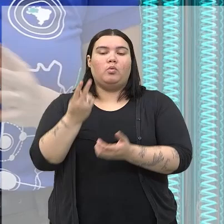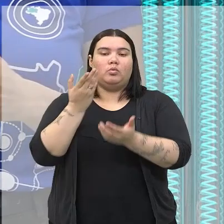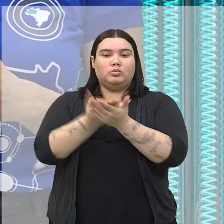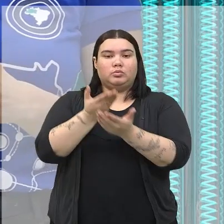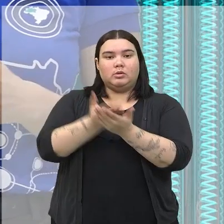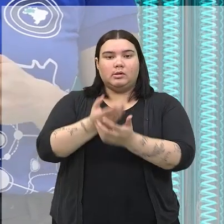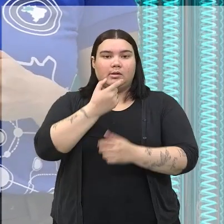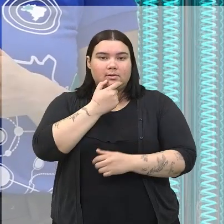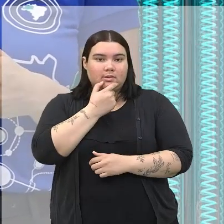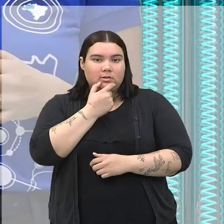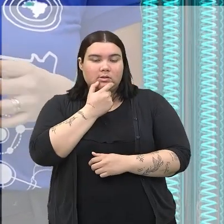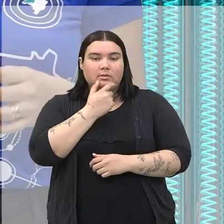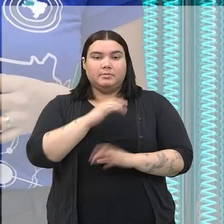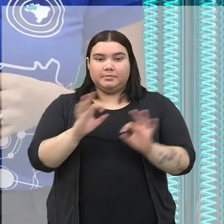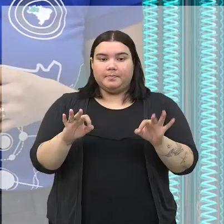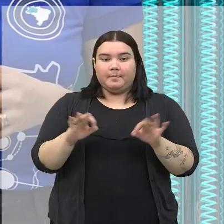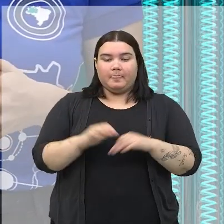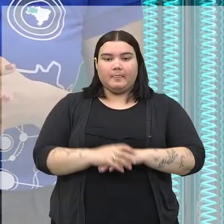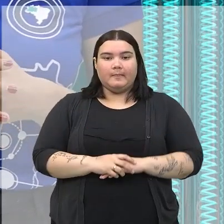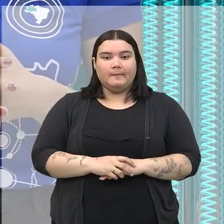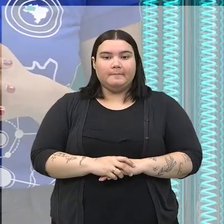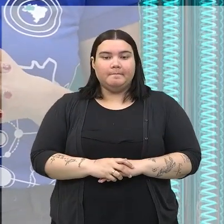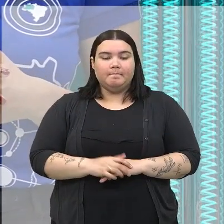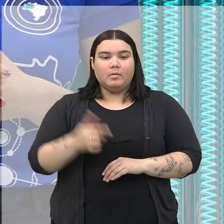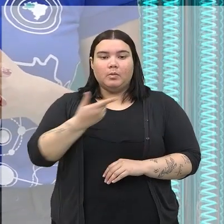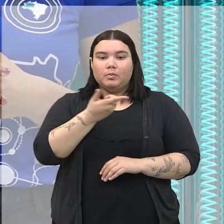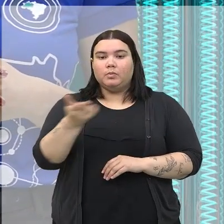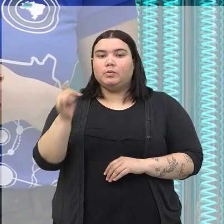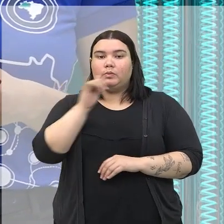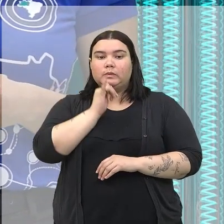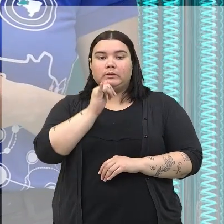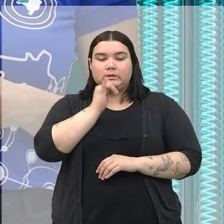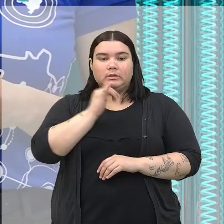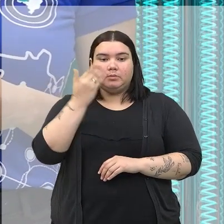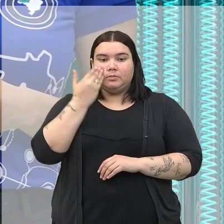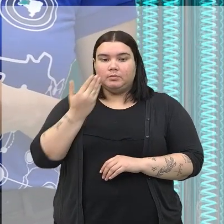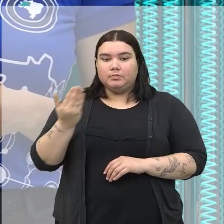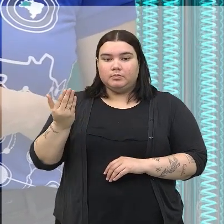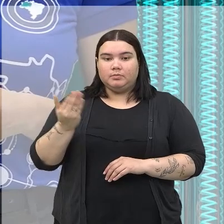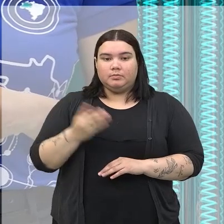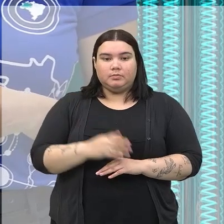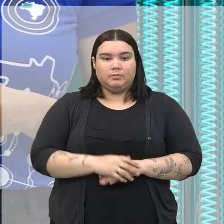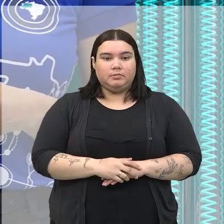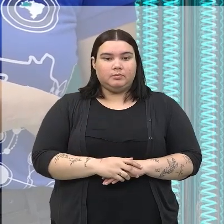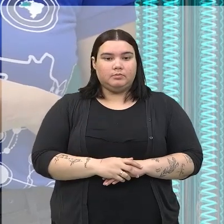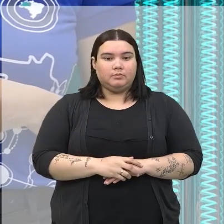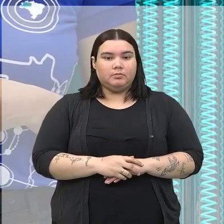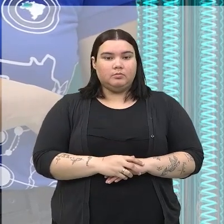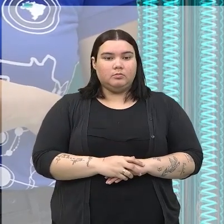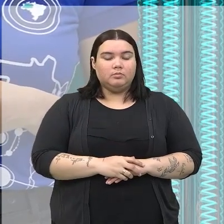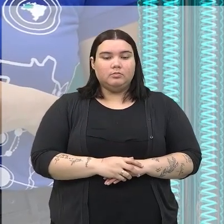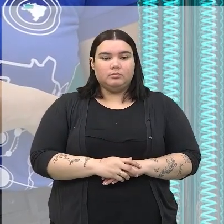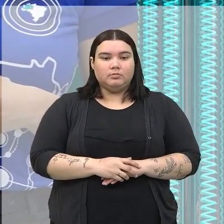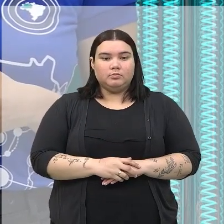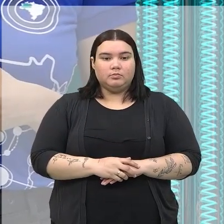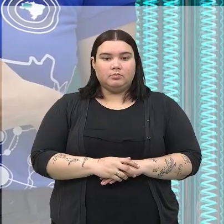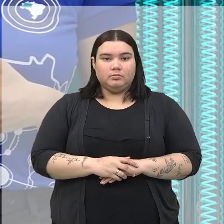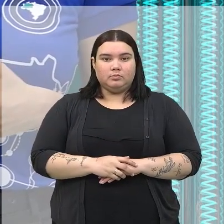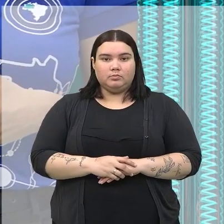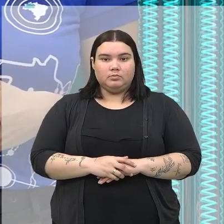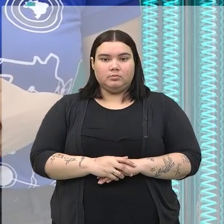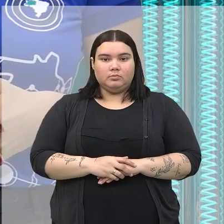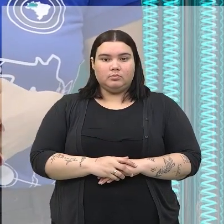Eu vou estudar inglês, ok? Então, vamos ver mais exemplos aqui. They will help us when they have